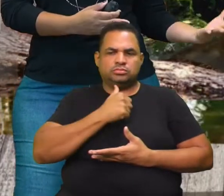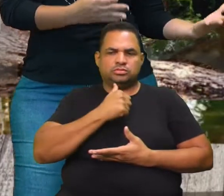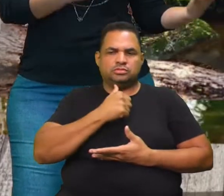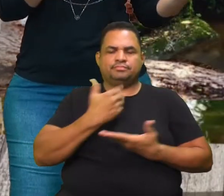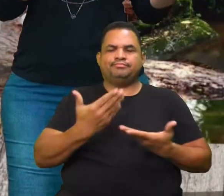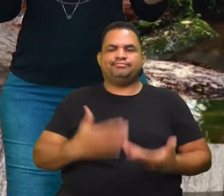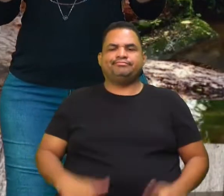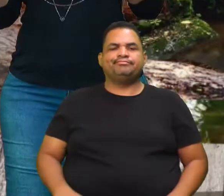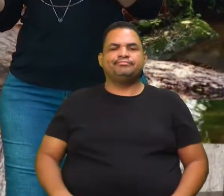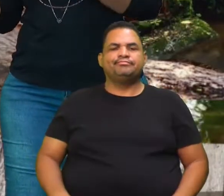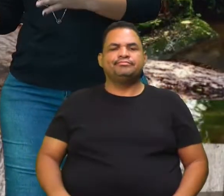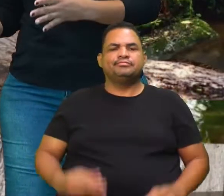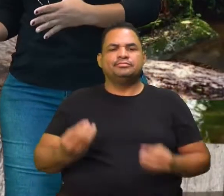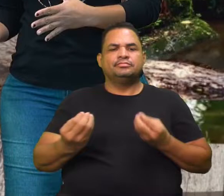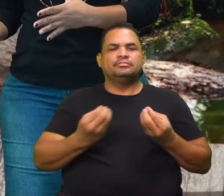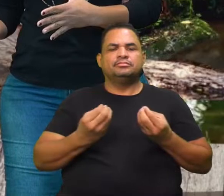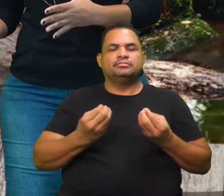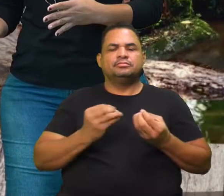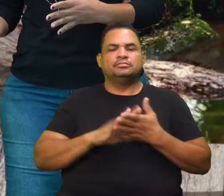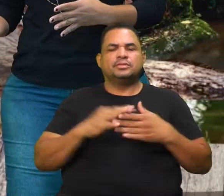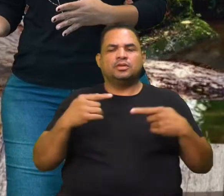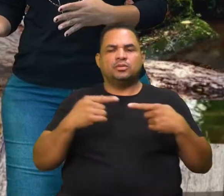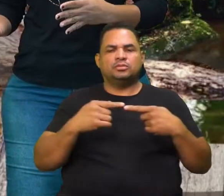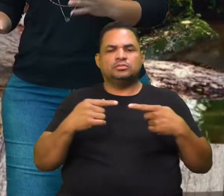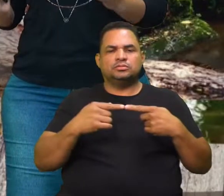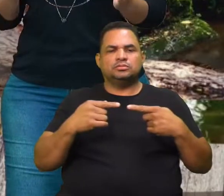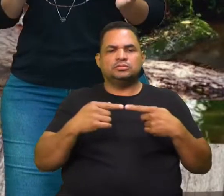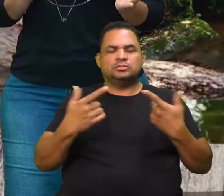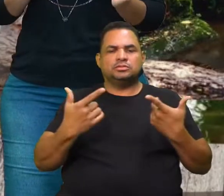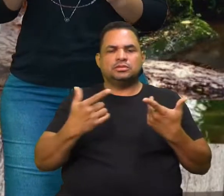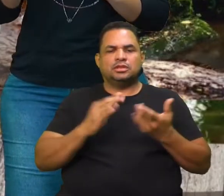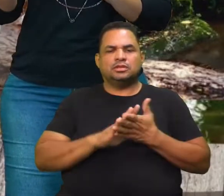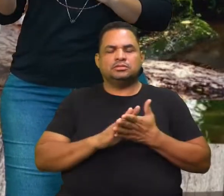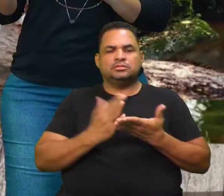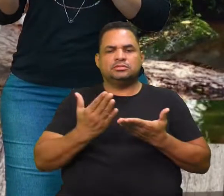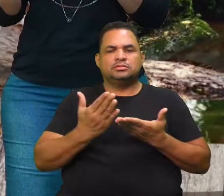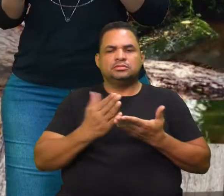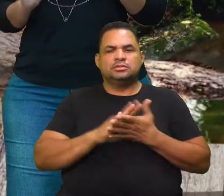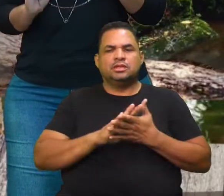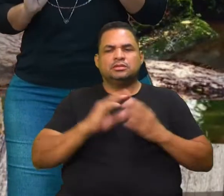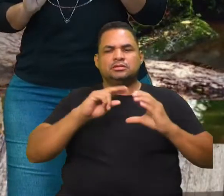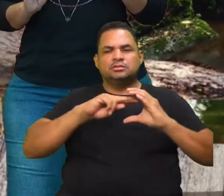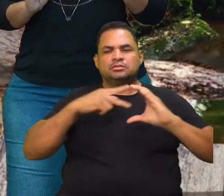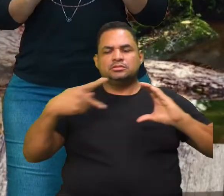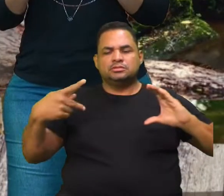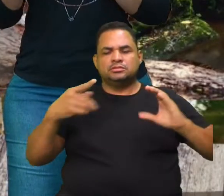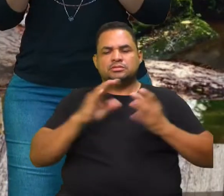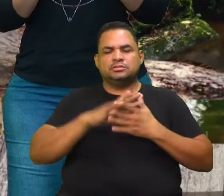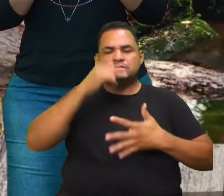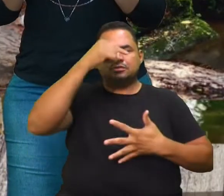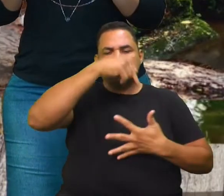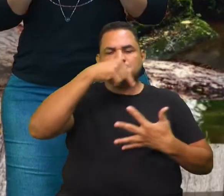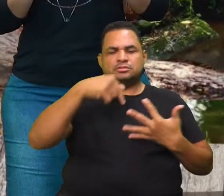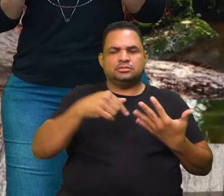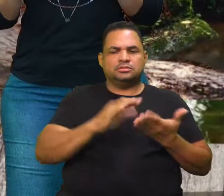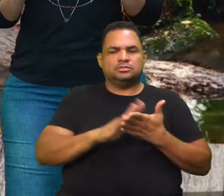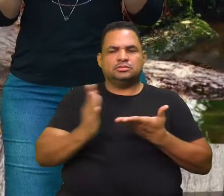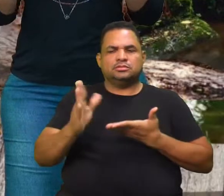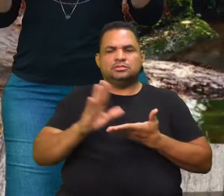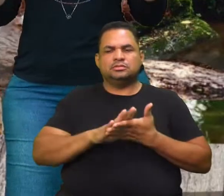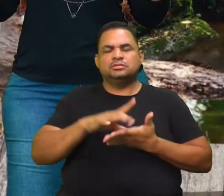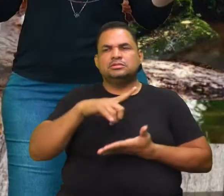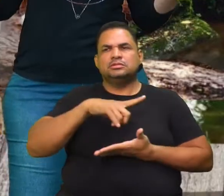cromossomos ligados diretamente a esse processo, tá? E a gente vai ver que de espécie para espécie, nós vamos ter